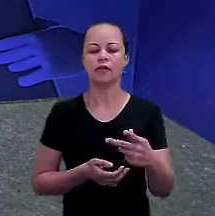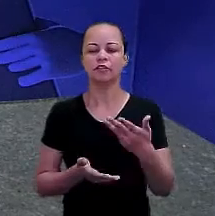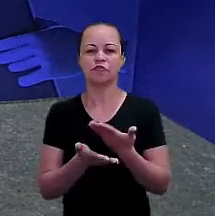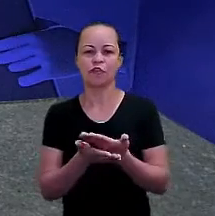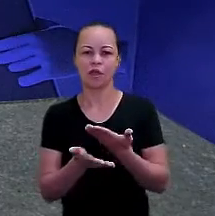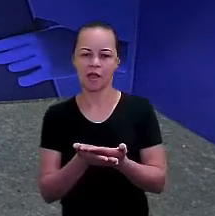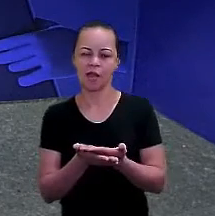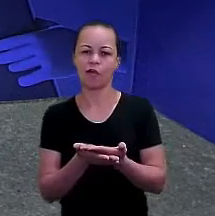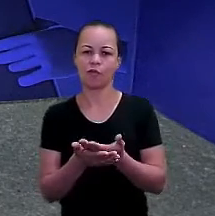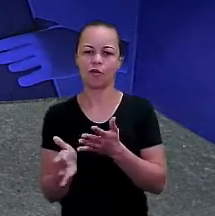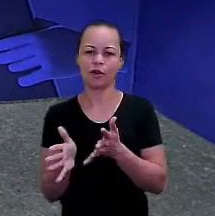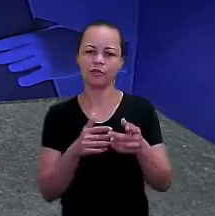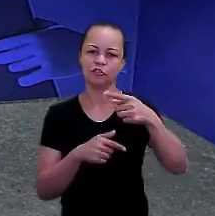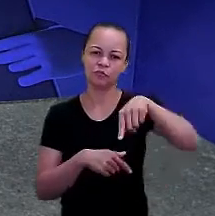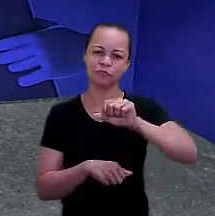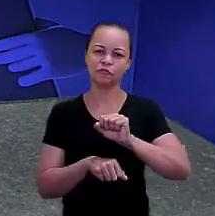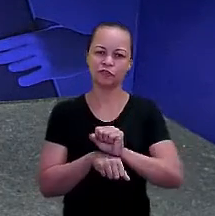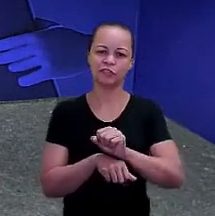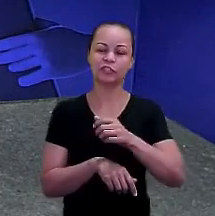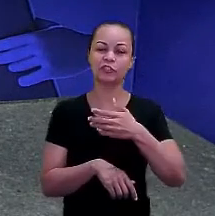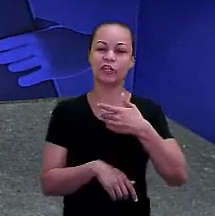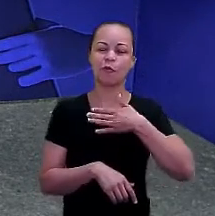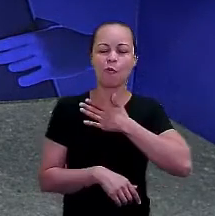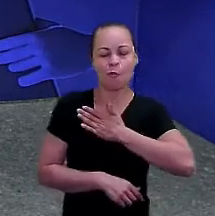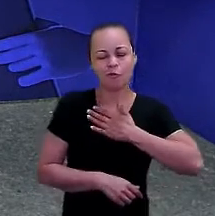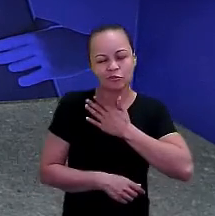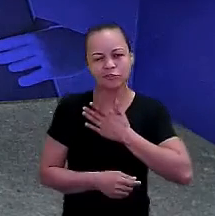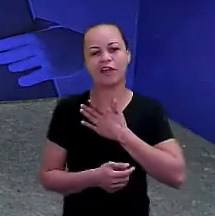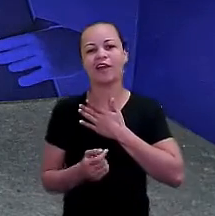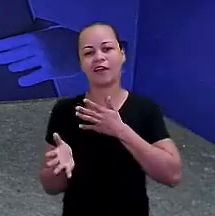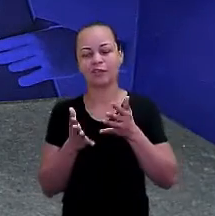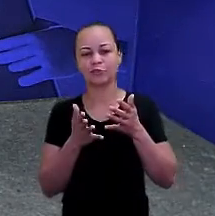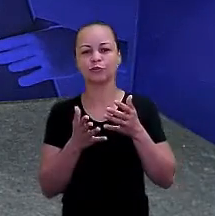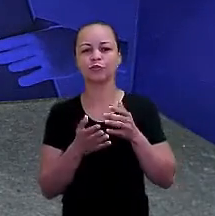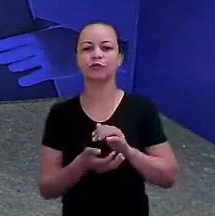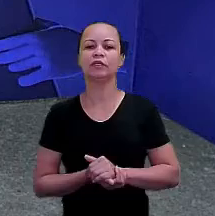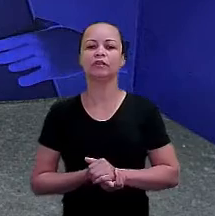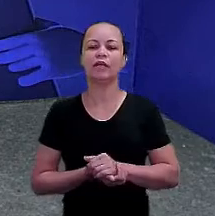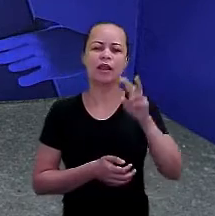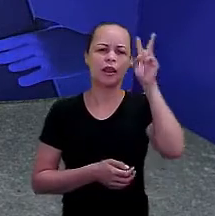hoje. Eu espero que você tenha gostado e aprendido bastante. E